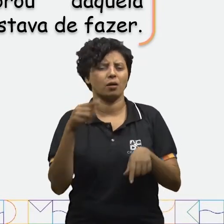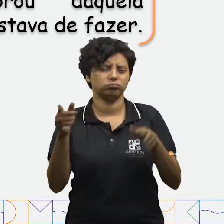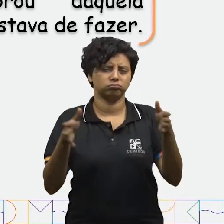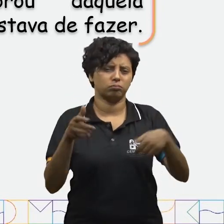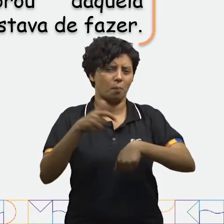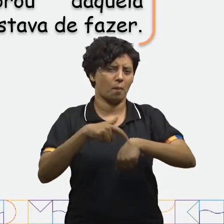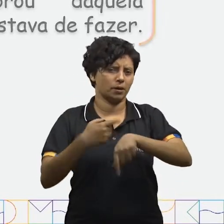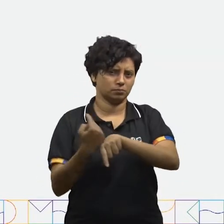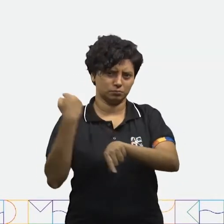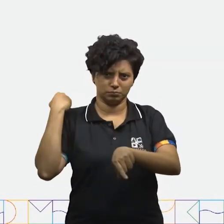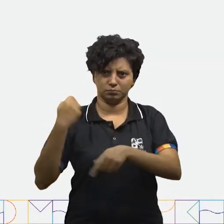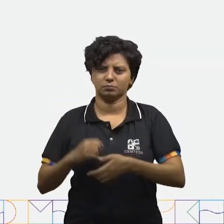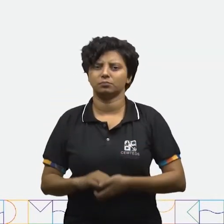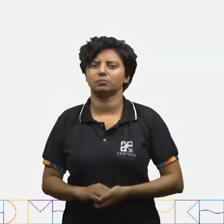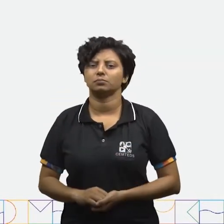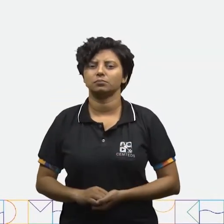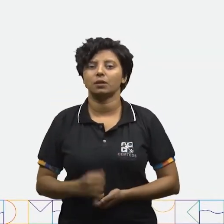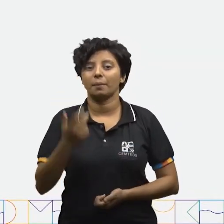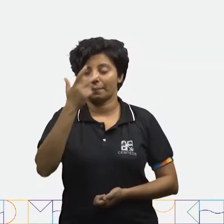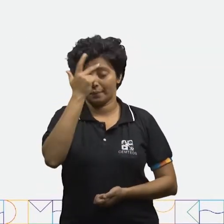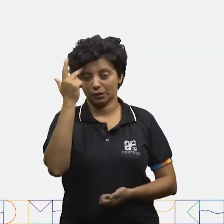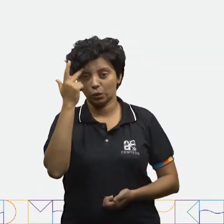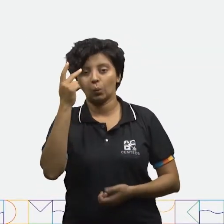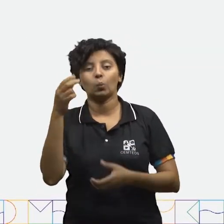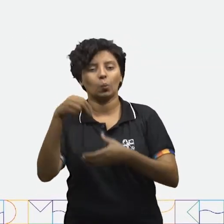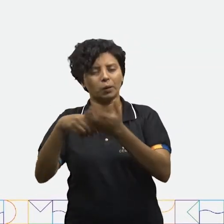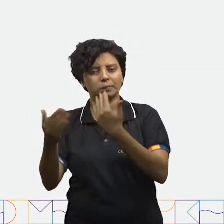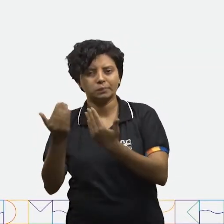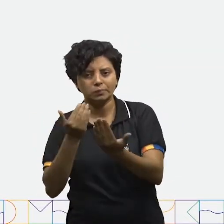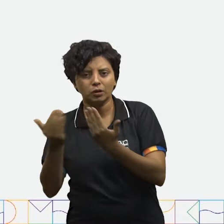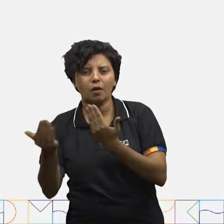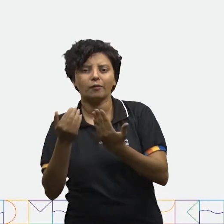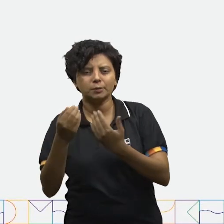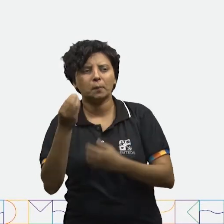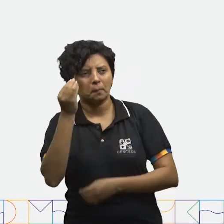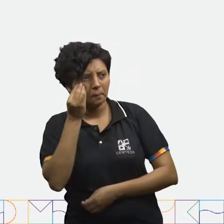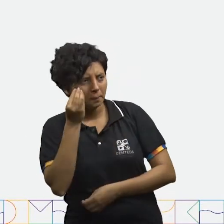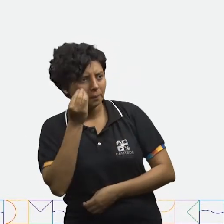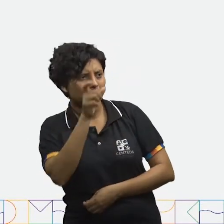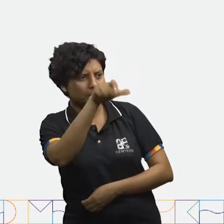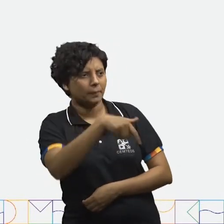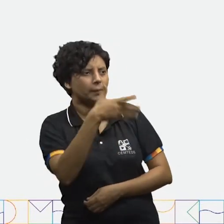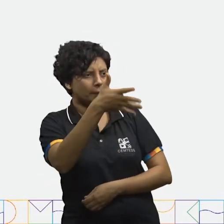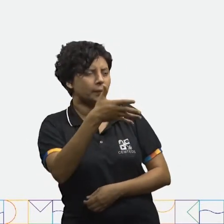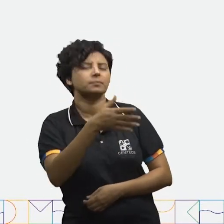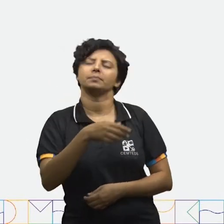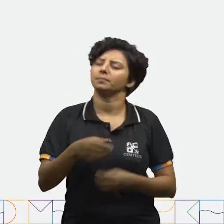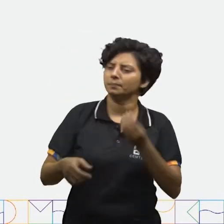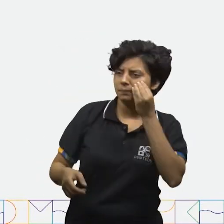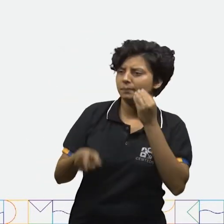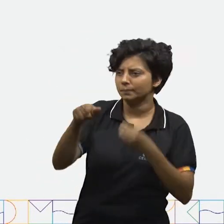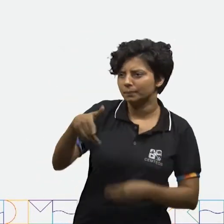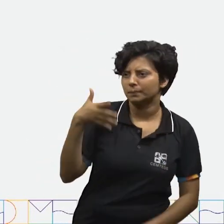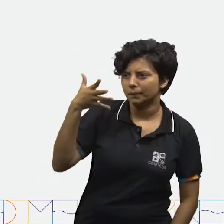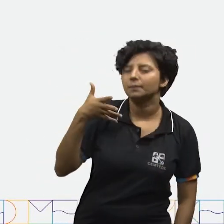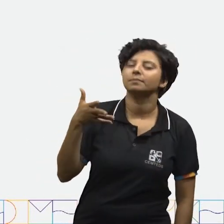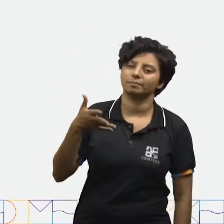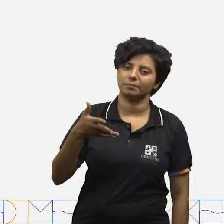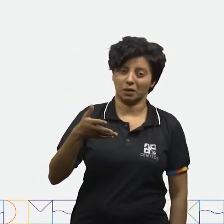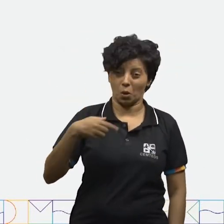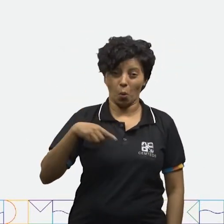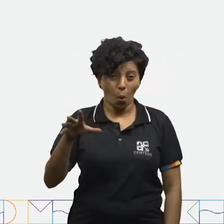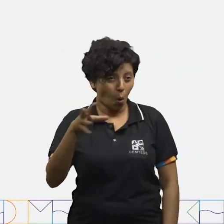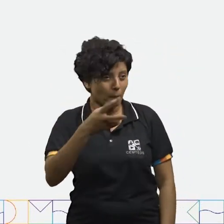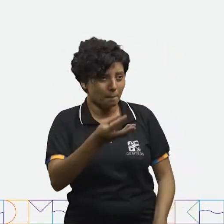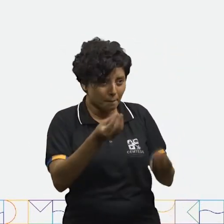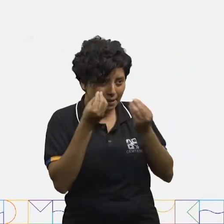época de infância dela. As pessoas envolvidas na conversa ouviram atentamente o que o outro disse? Eu ouvi e